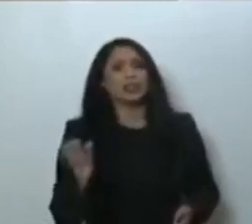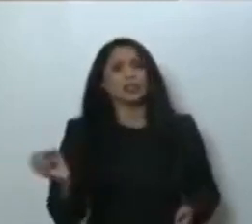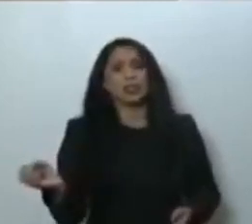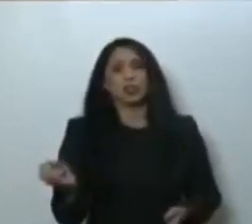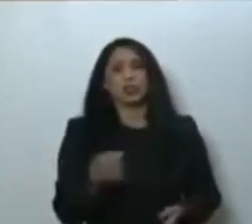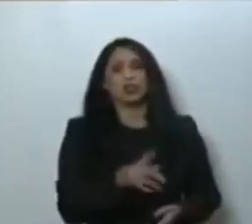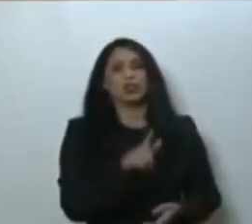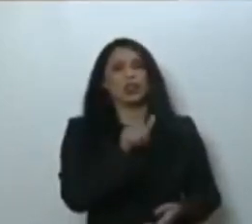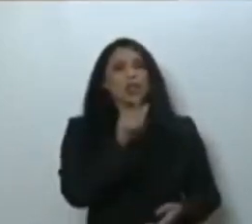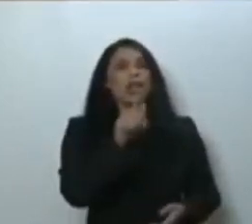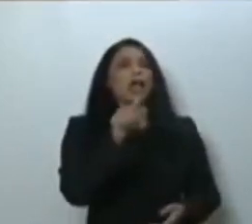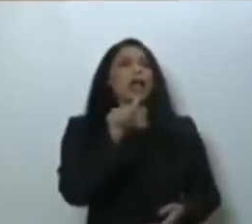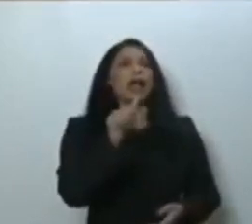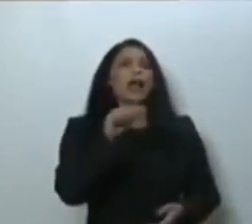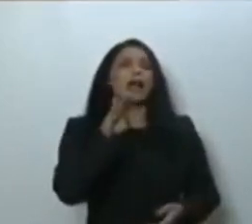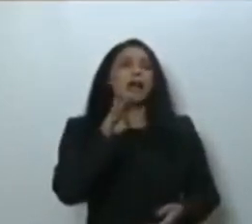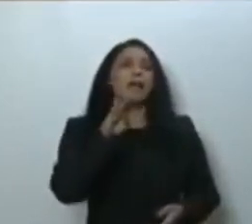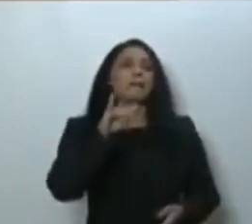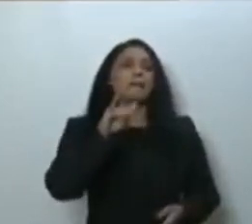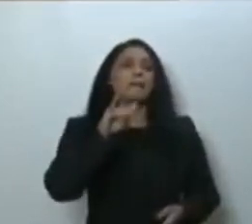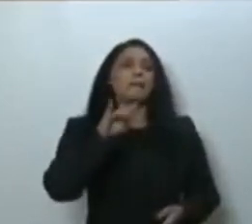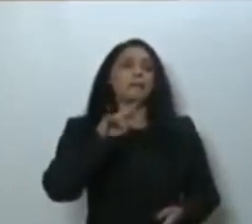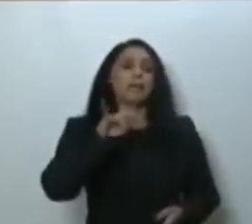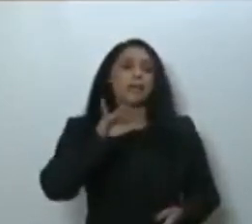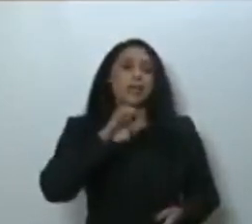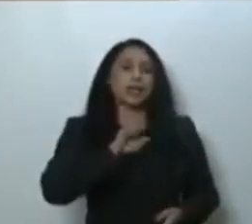Gabriel García márquez